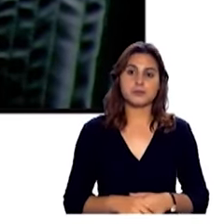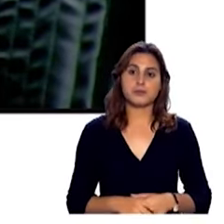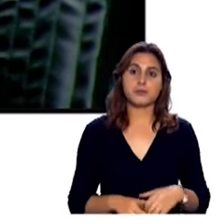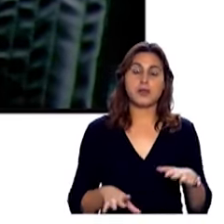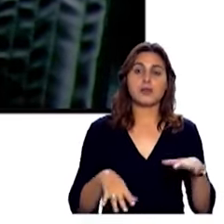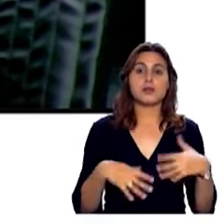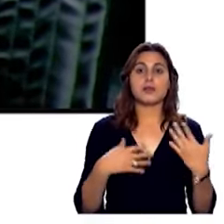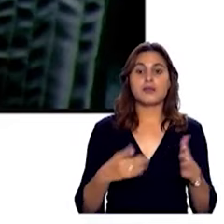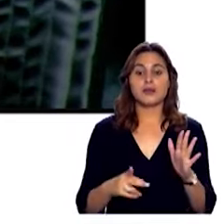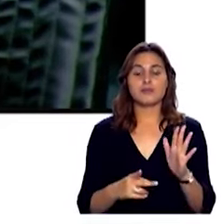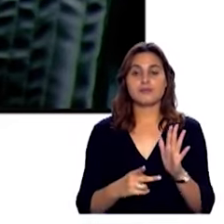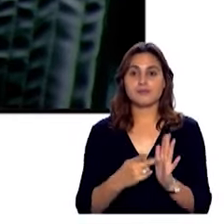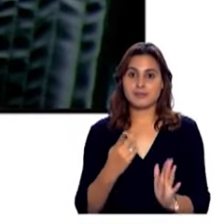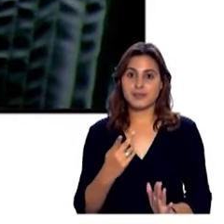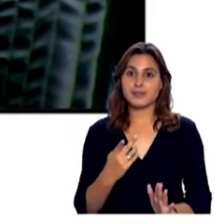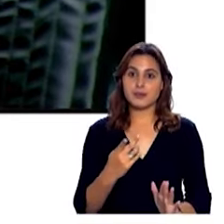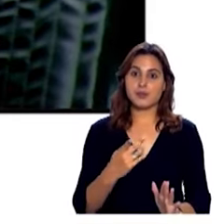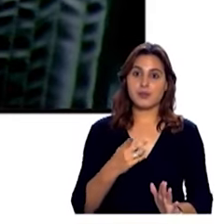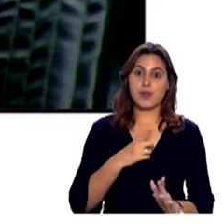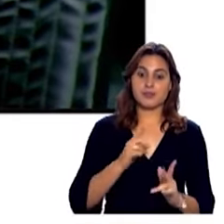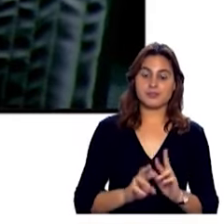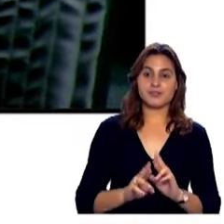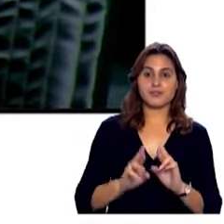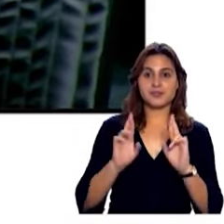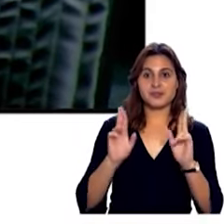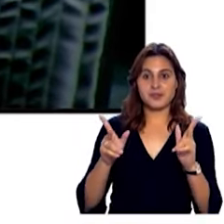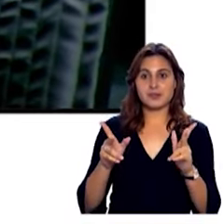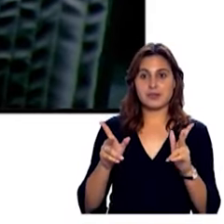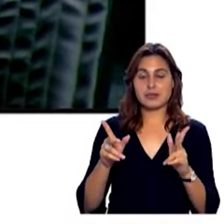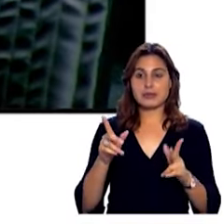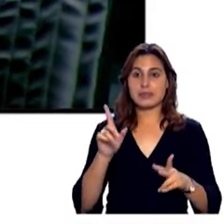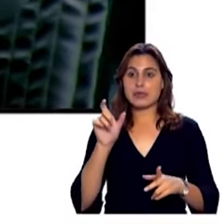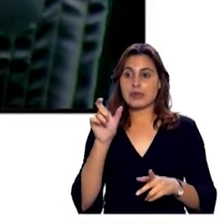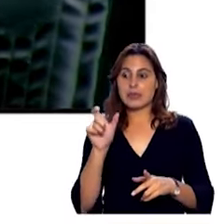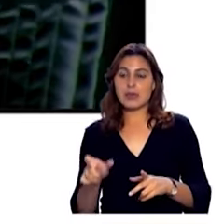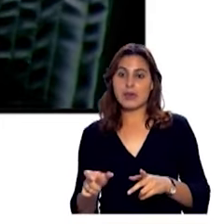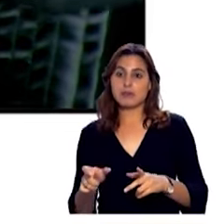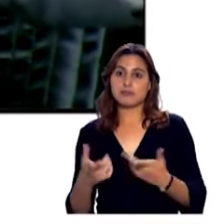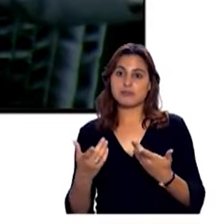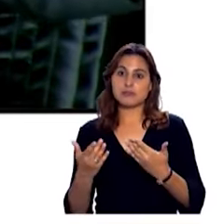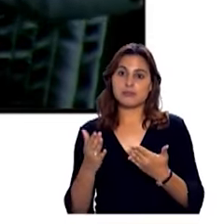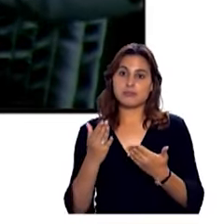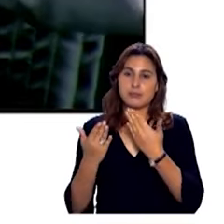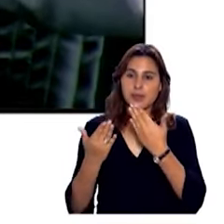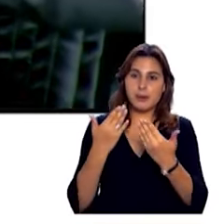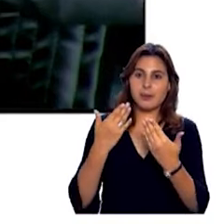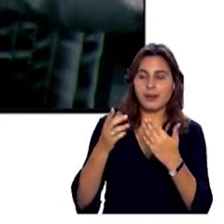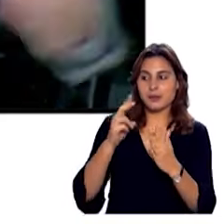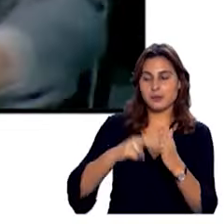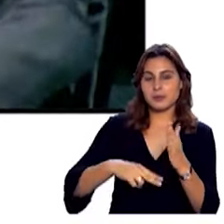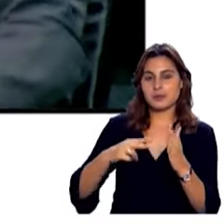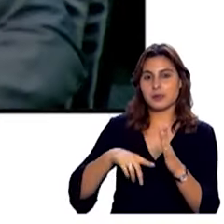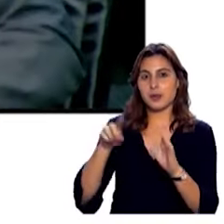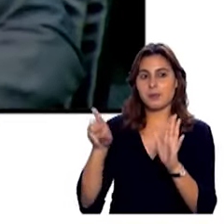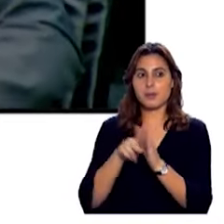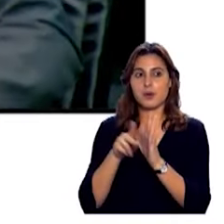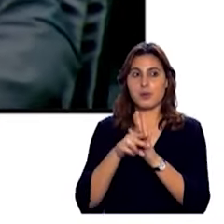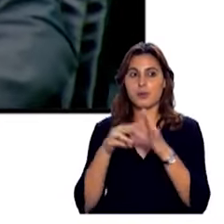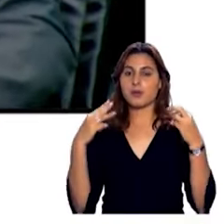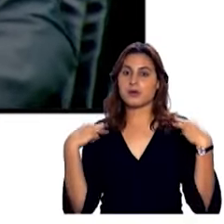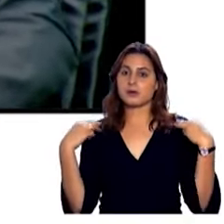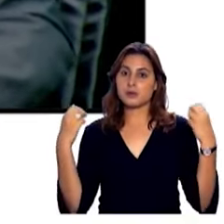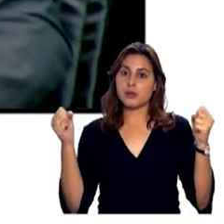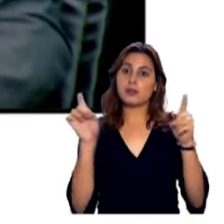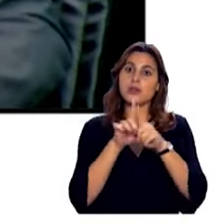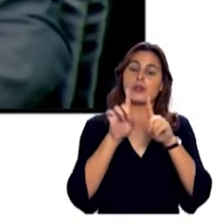possível eh divergência entre a interpretação que havia sido dada pelo magistrado de origem e o tribunal de